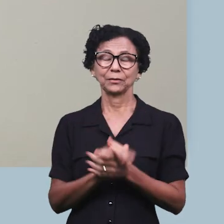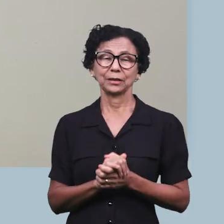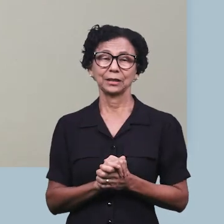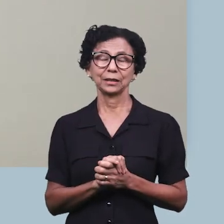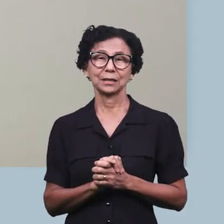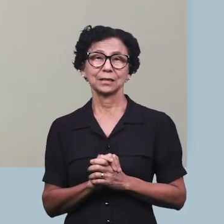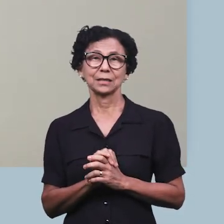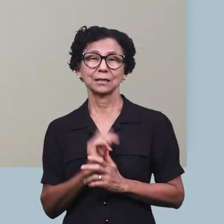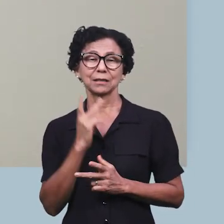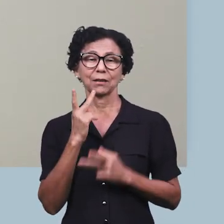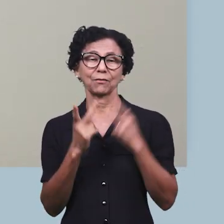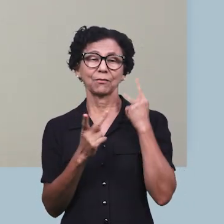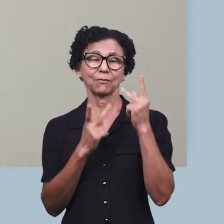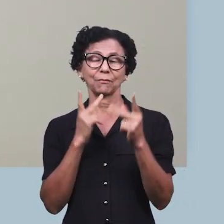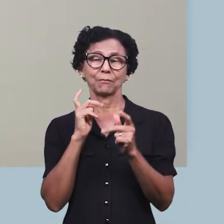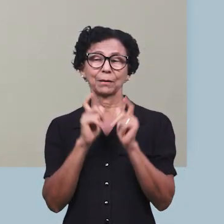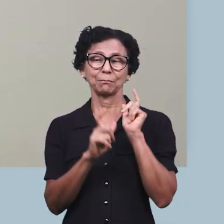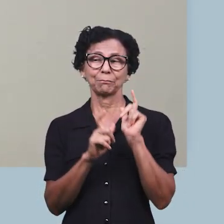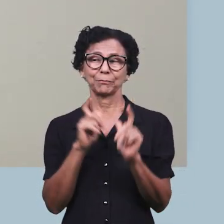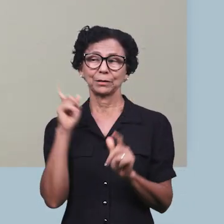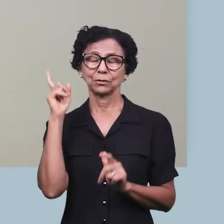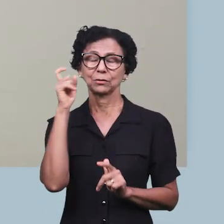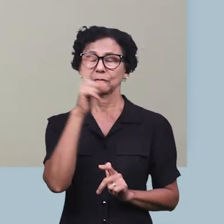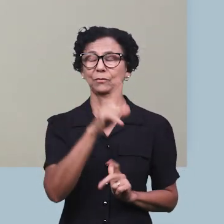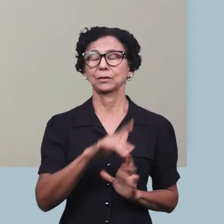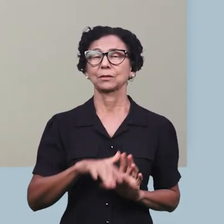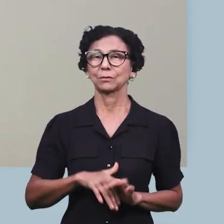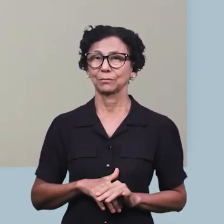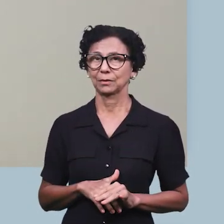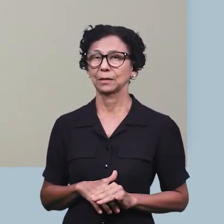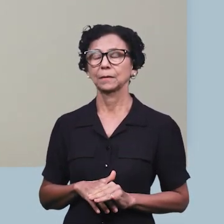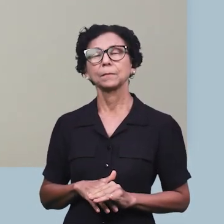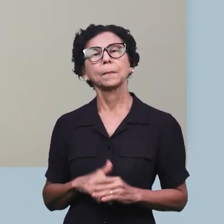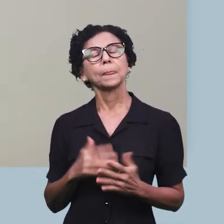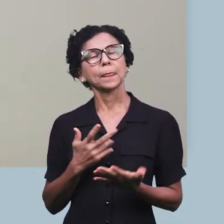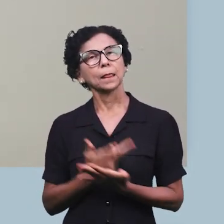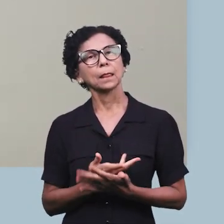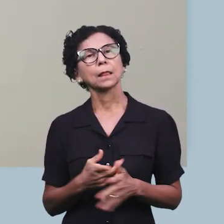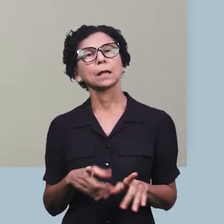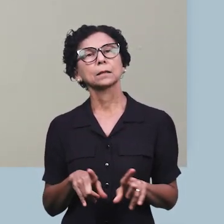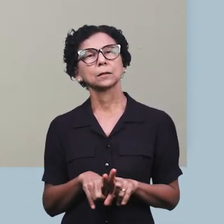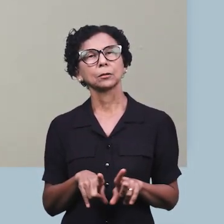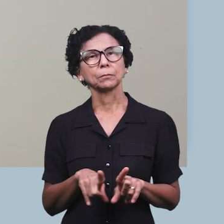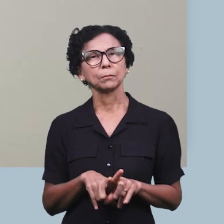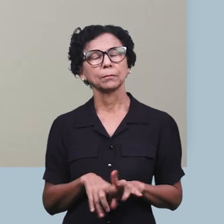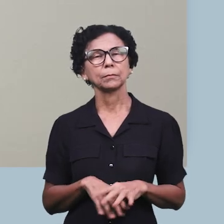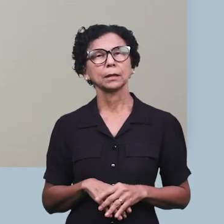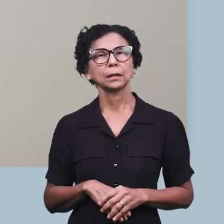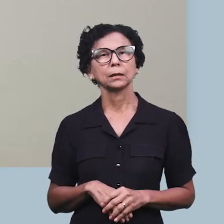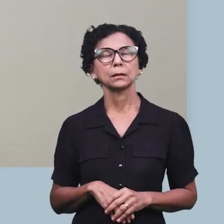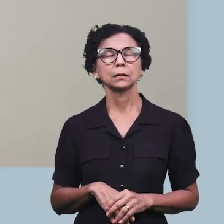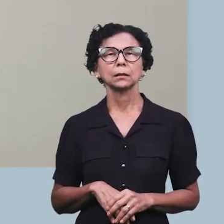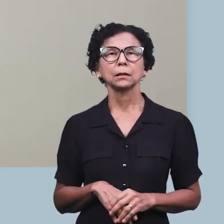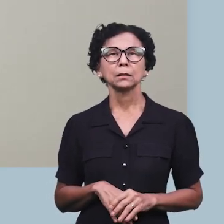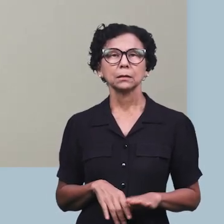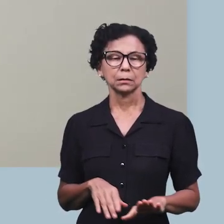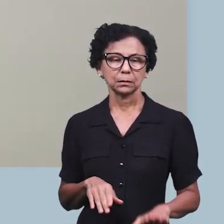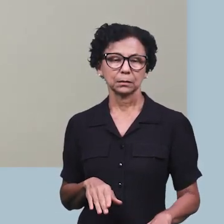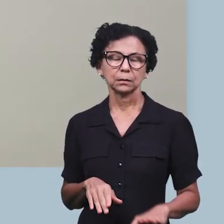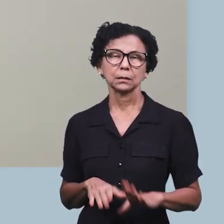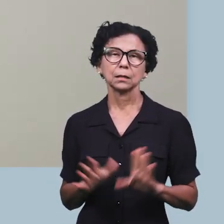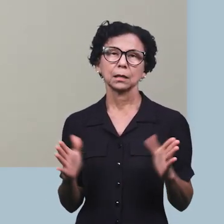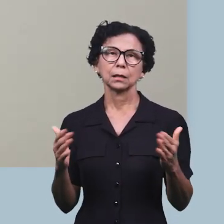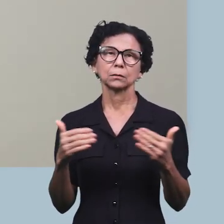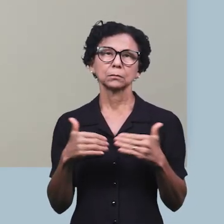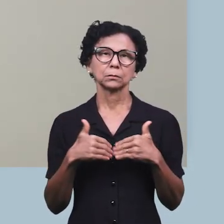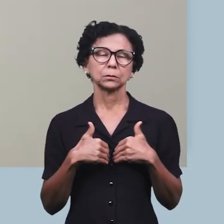da oralidade e assim por diante. Sendo que acontece também com em casos de